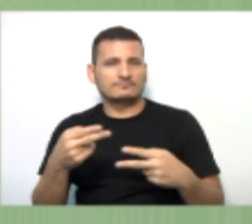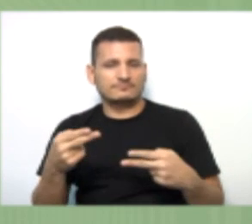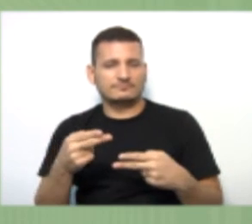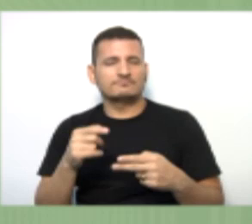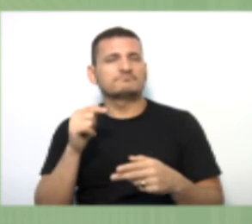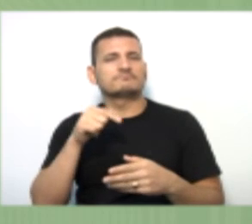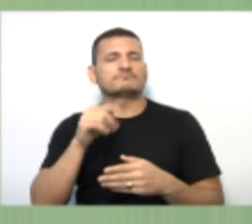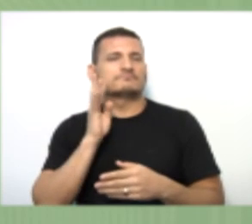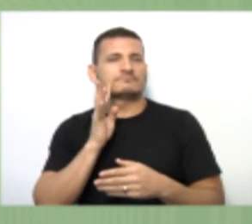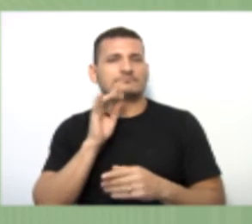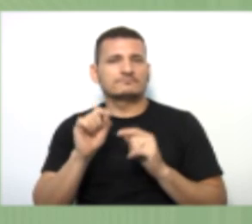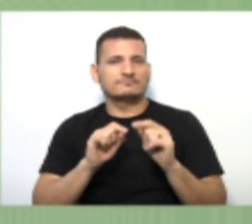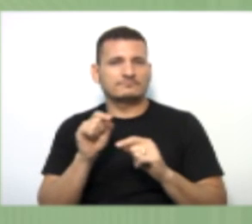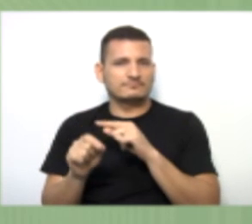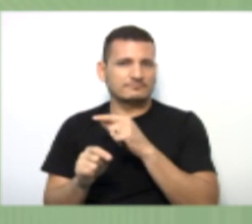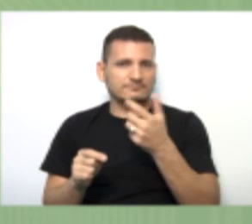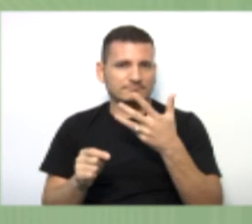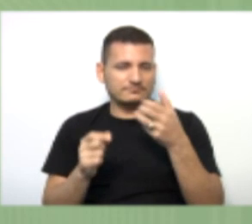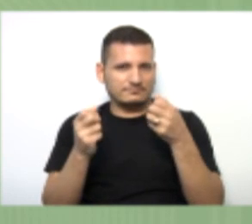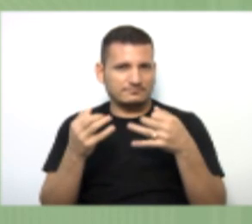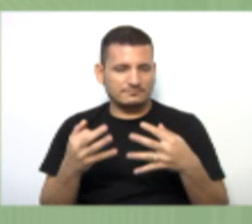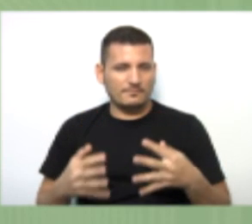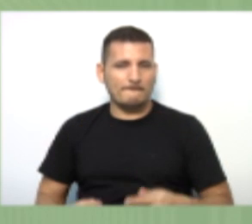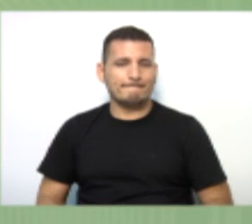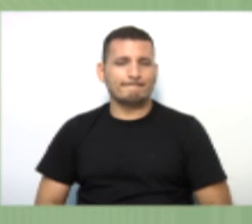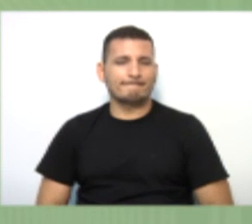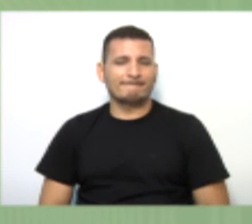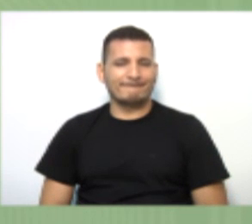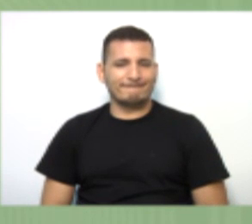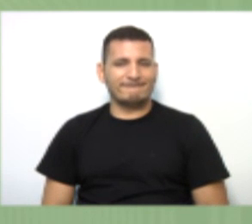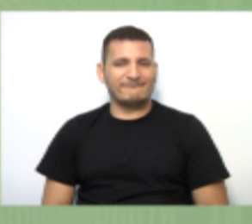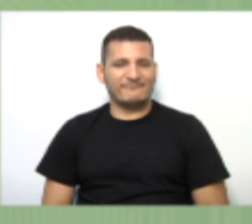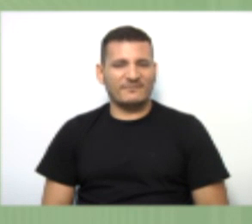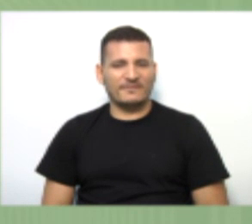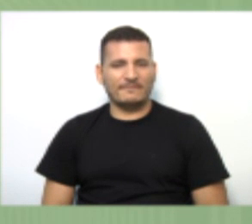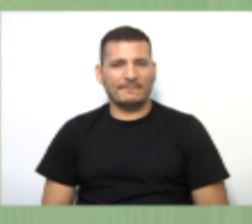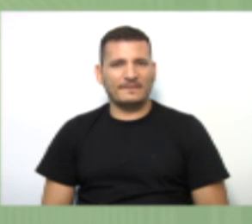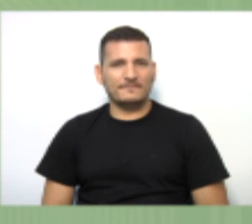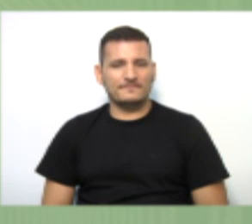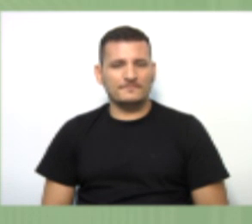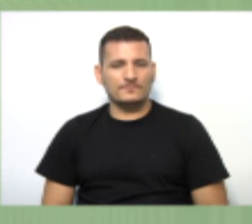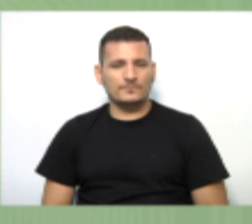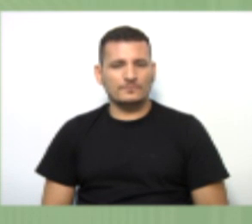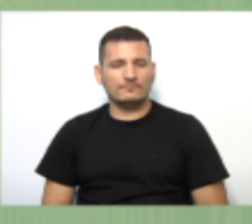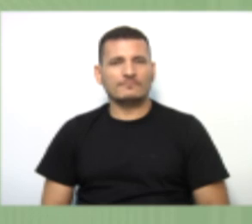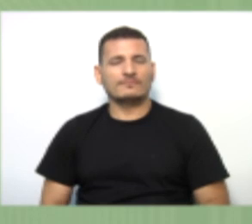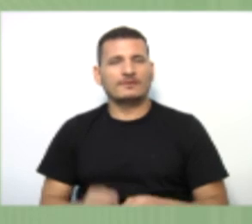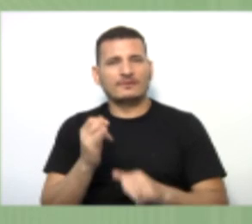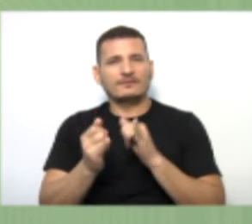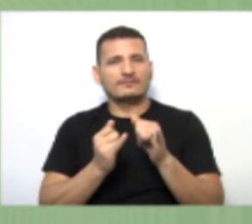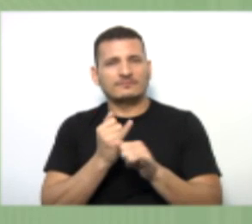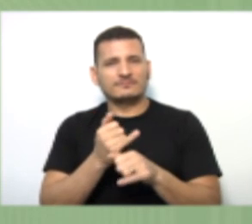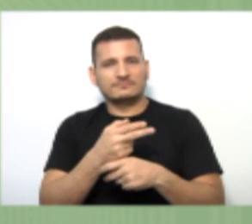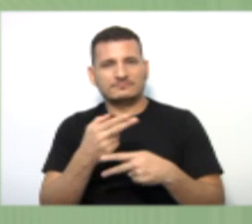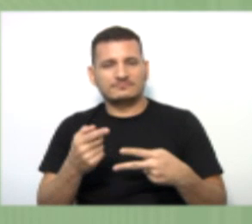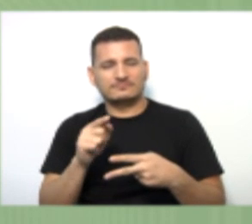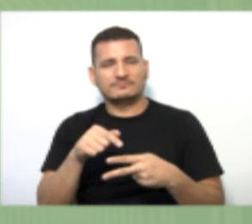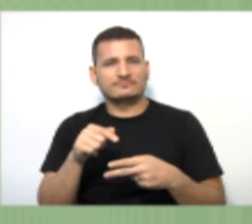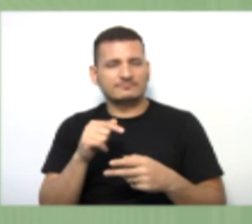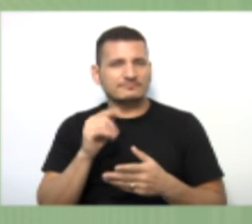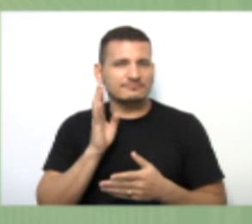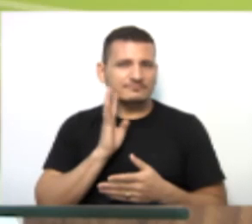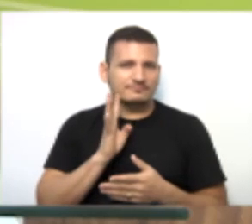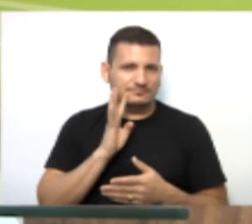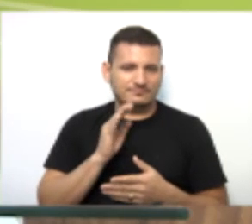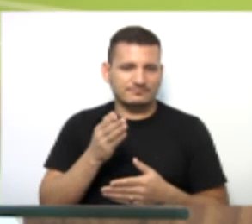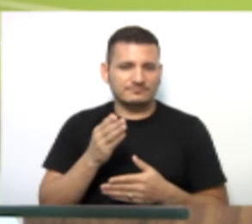de legal nessa parte aí que você gostaria de falar um pouquinho para esses meninos aí? Professor, Internet das coisas é uma coisa bem